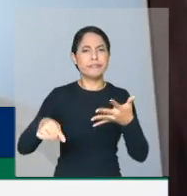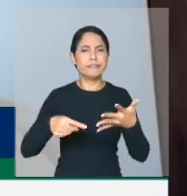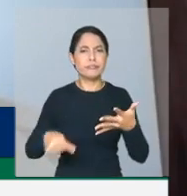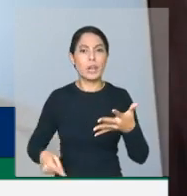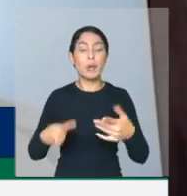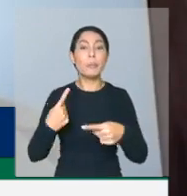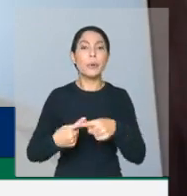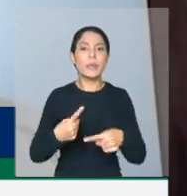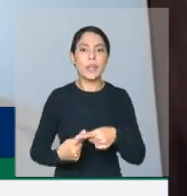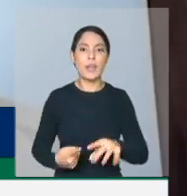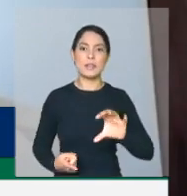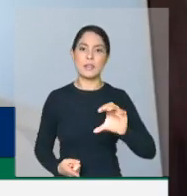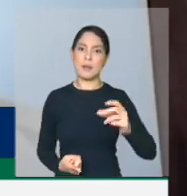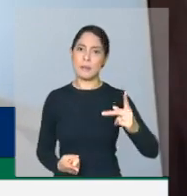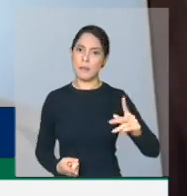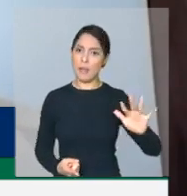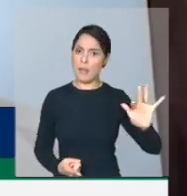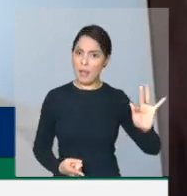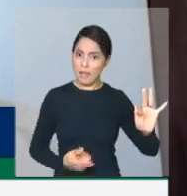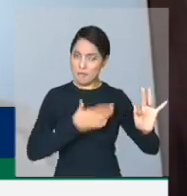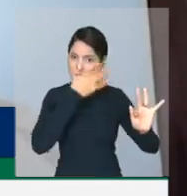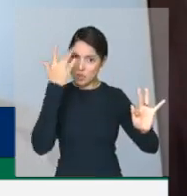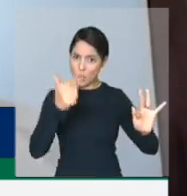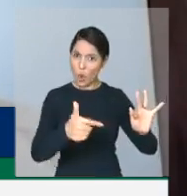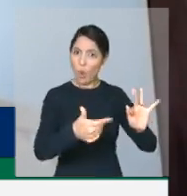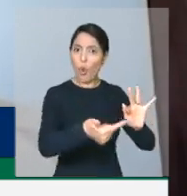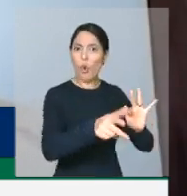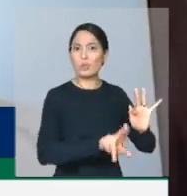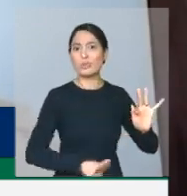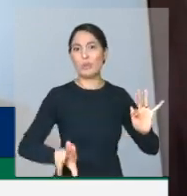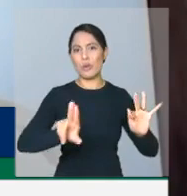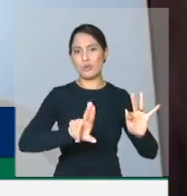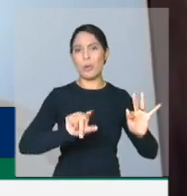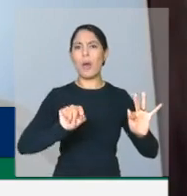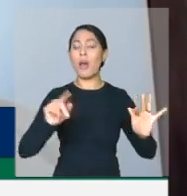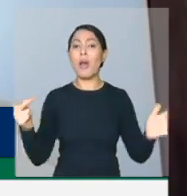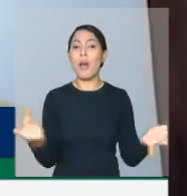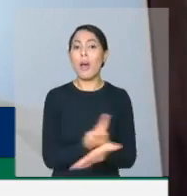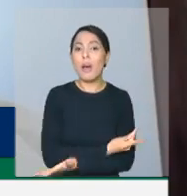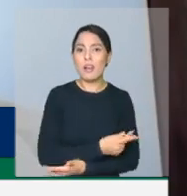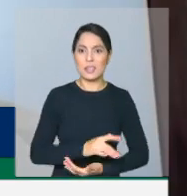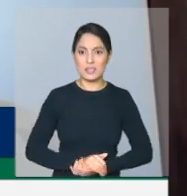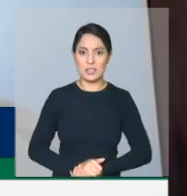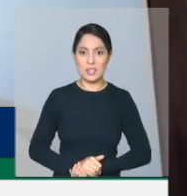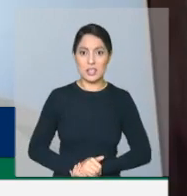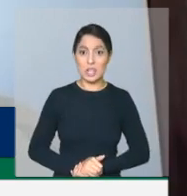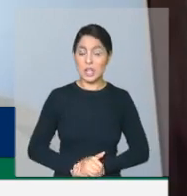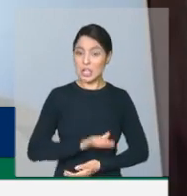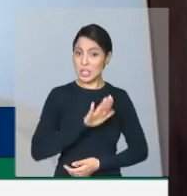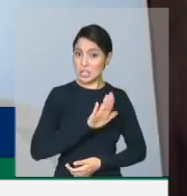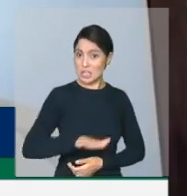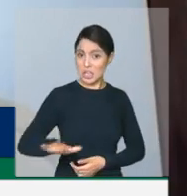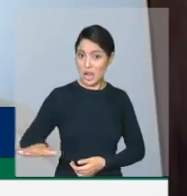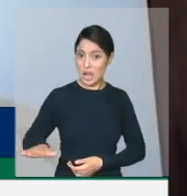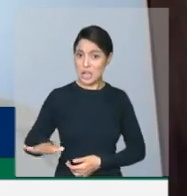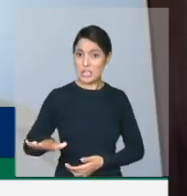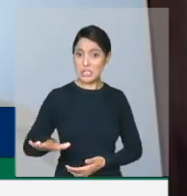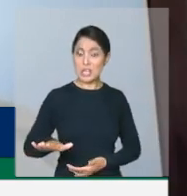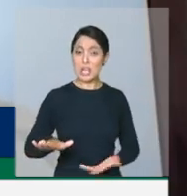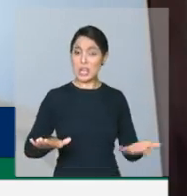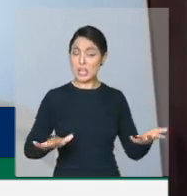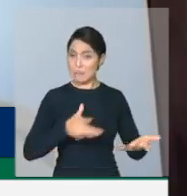seus dependentes foram utilizados por uma outra pessoa, em geral os pais dessas crianças e adolescentes, para